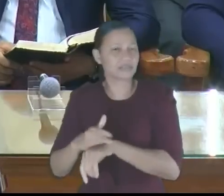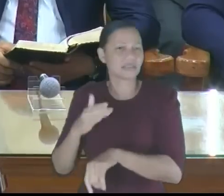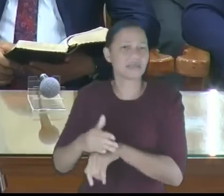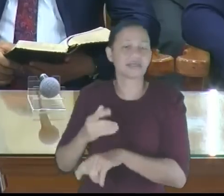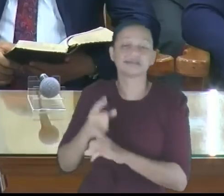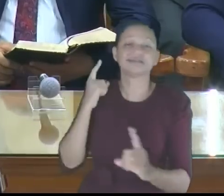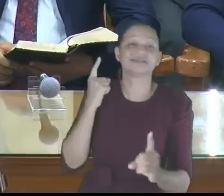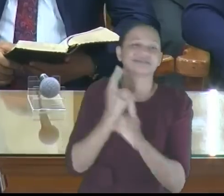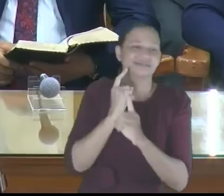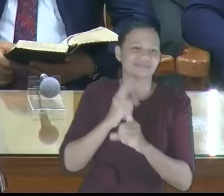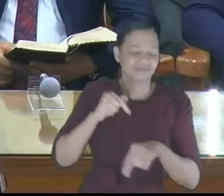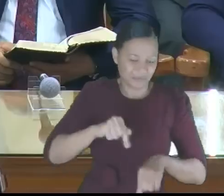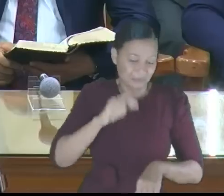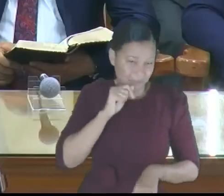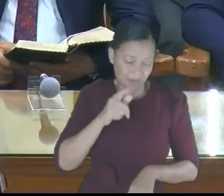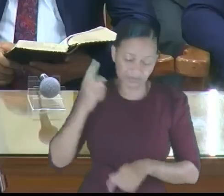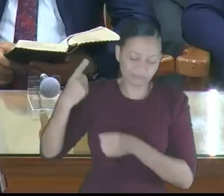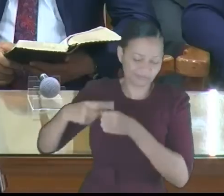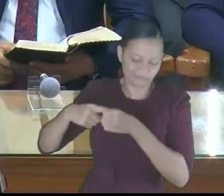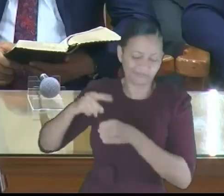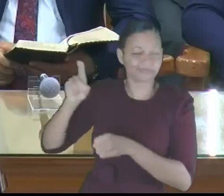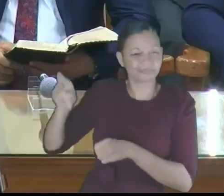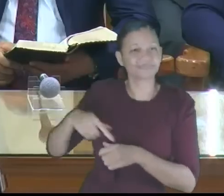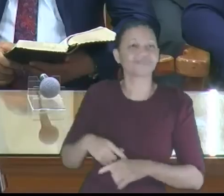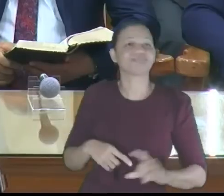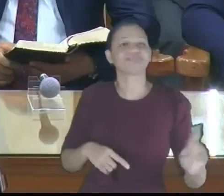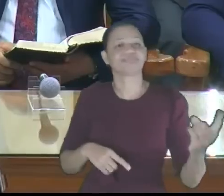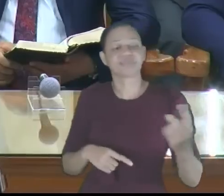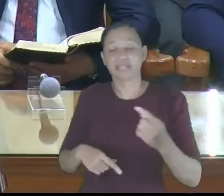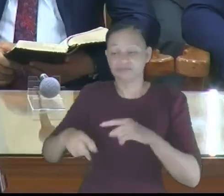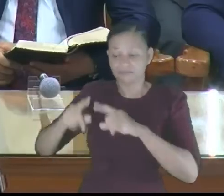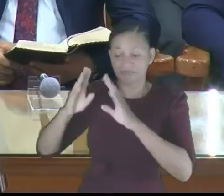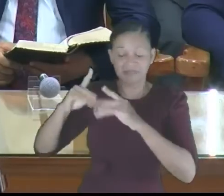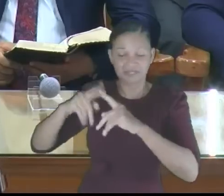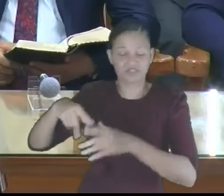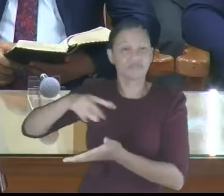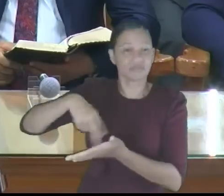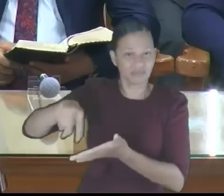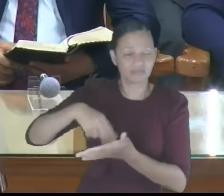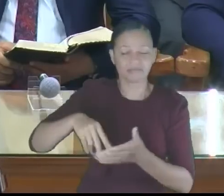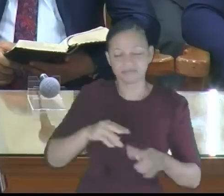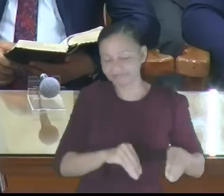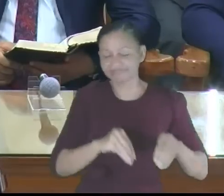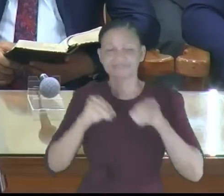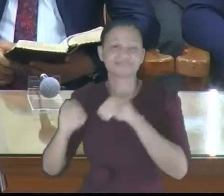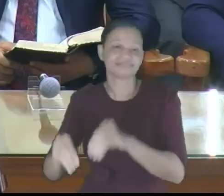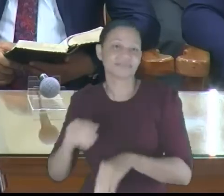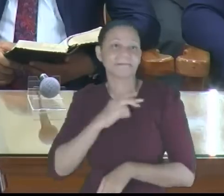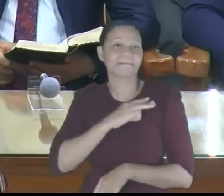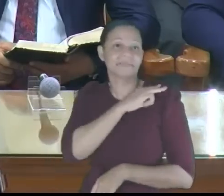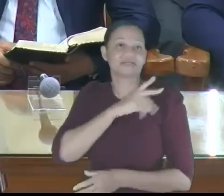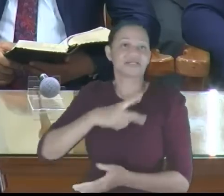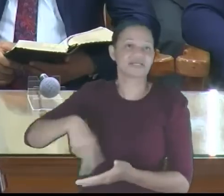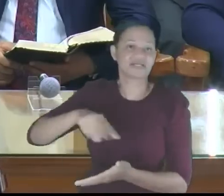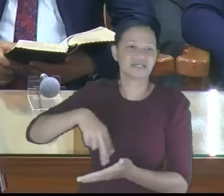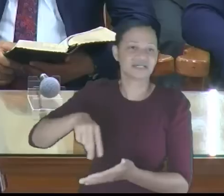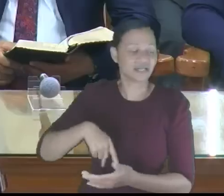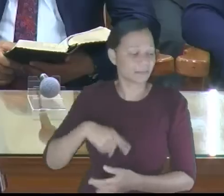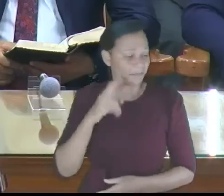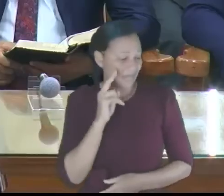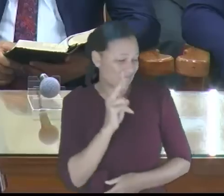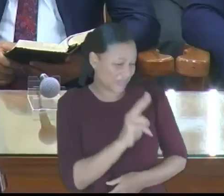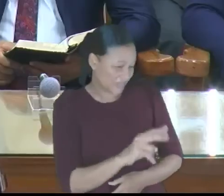encontrei com ela, não foi aqui em Maceió não, foi no interior. Apareceu lá uma igreja de dança e ela foi para lá para o ministério de dança. Aí eu disse, ó irmã, nunca mais eu lhe vi aqui.